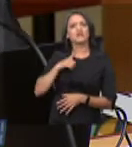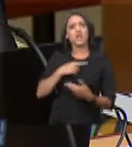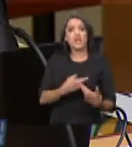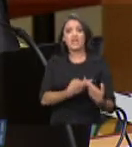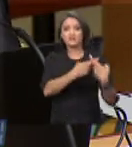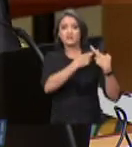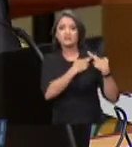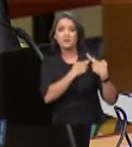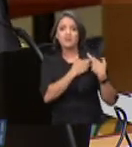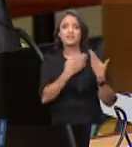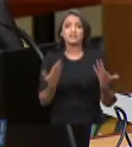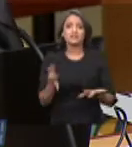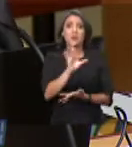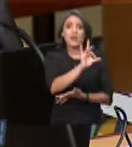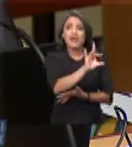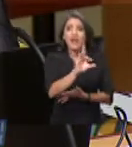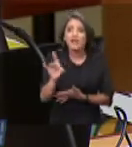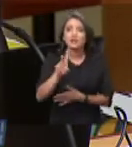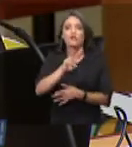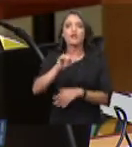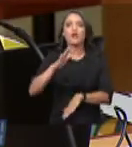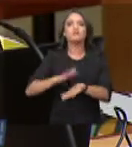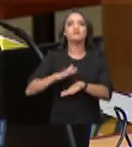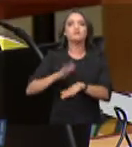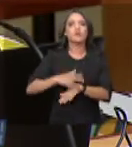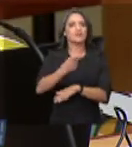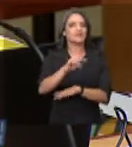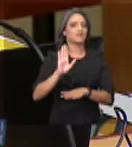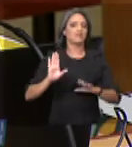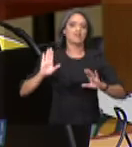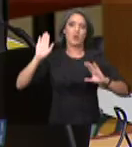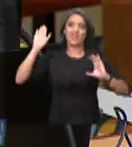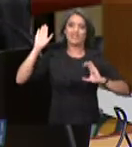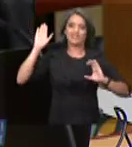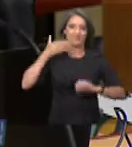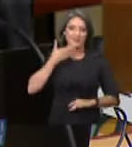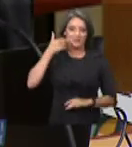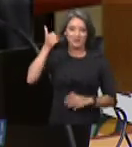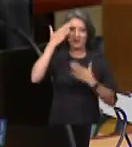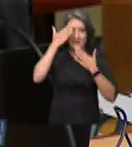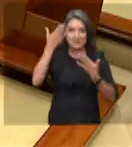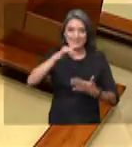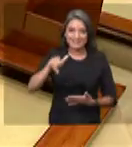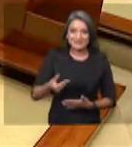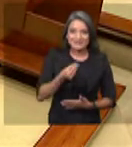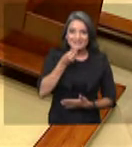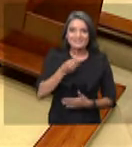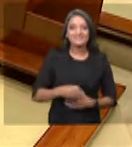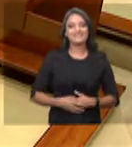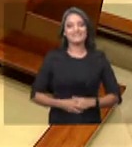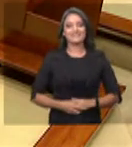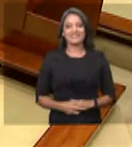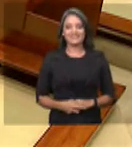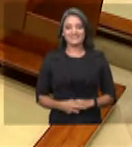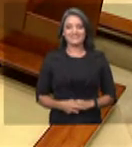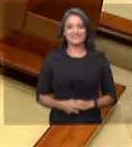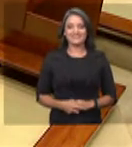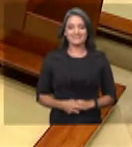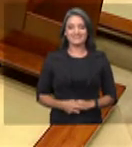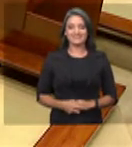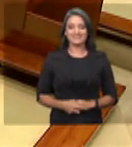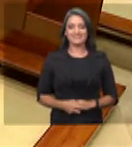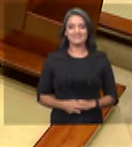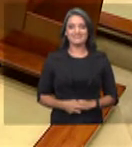cada um escolhendo o candidato que melhor ele aprovar obrigado pela oportunidade presidente Presidente